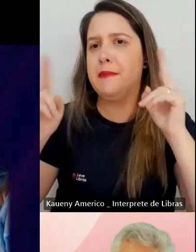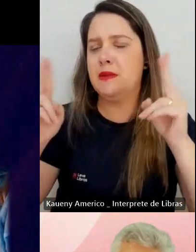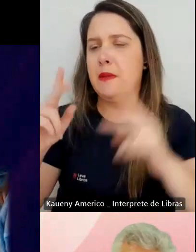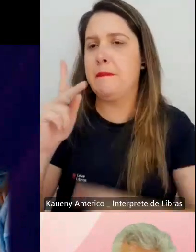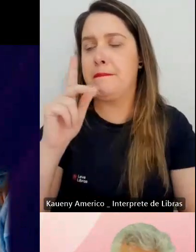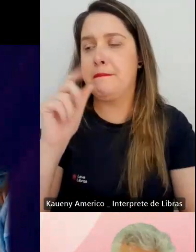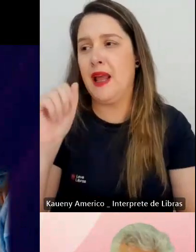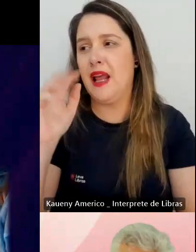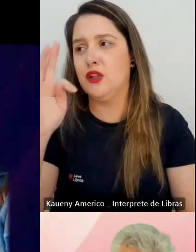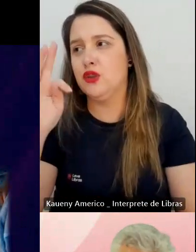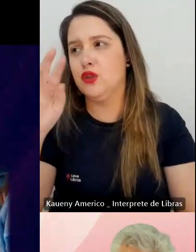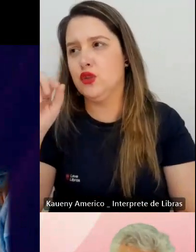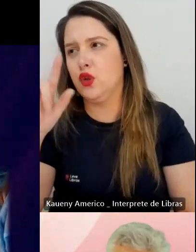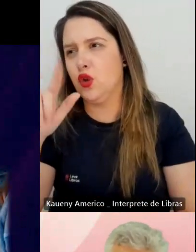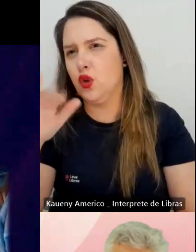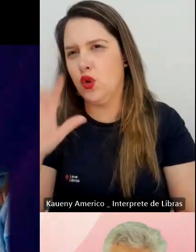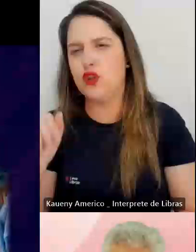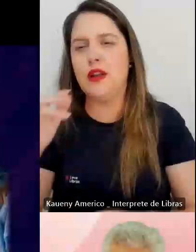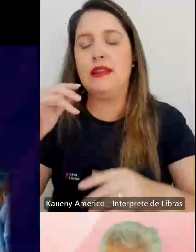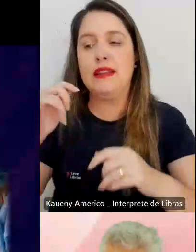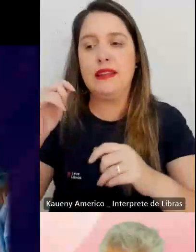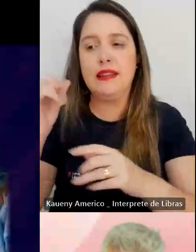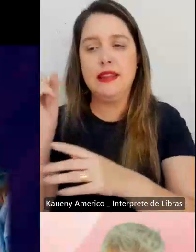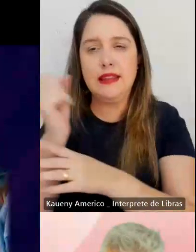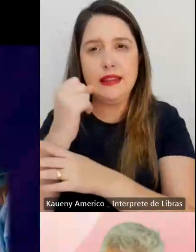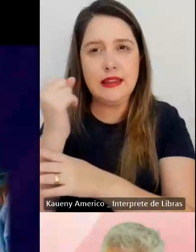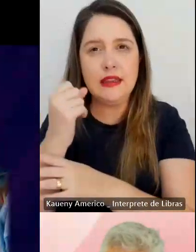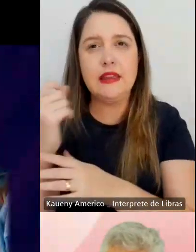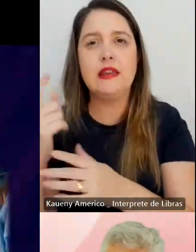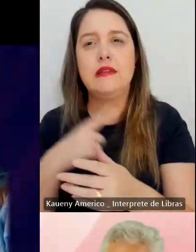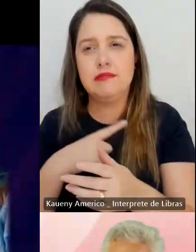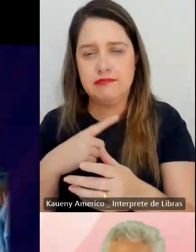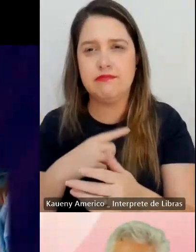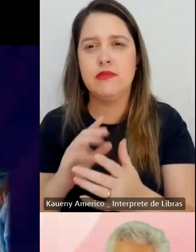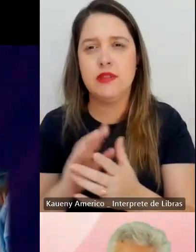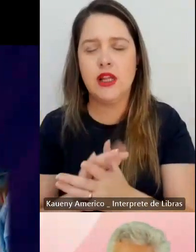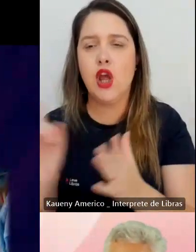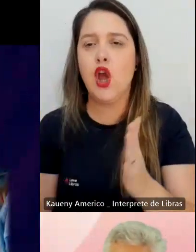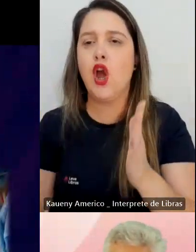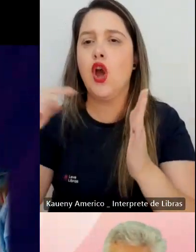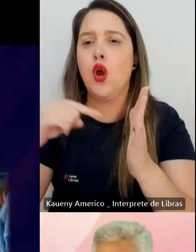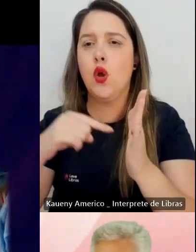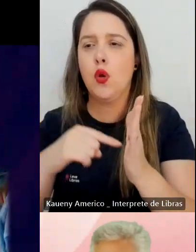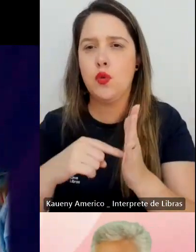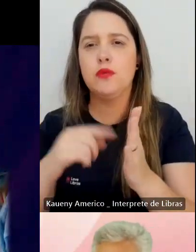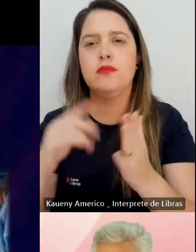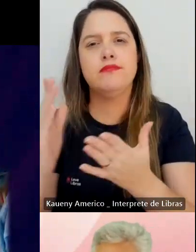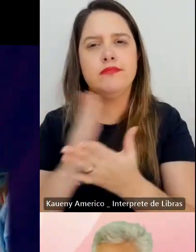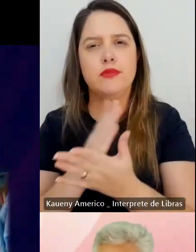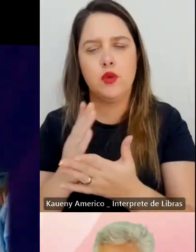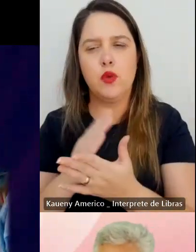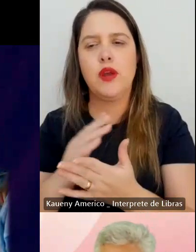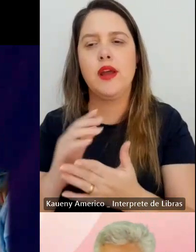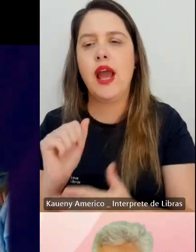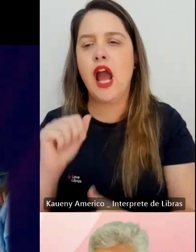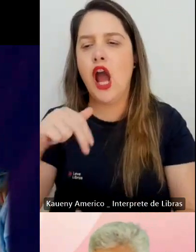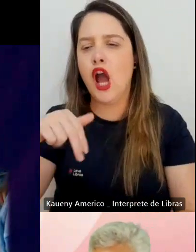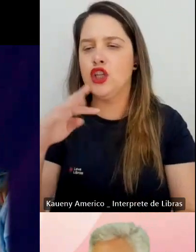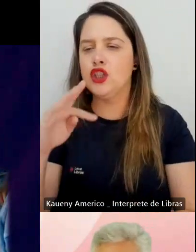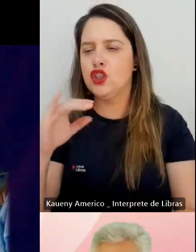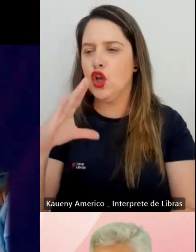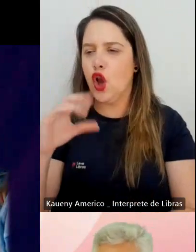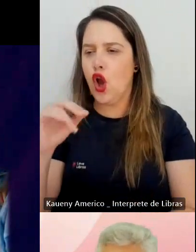E terapias de célula-alvo, ele quer dizer que são alguns anticorpos que você faz com uma